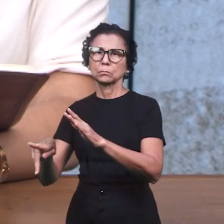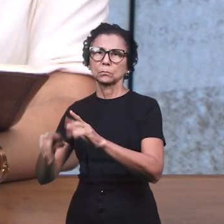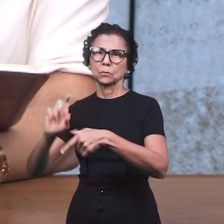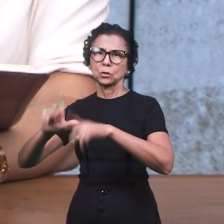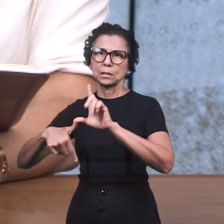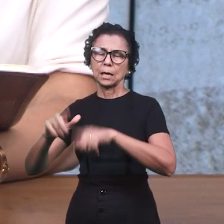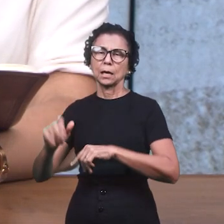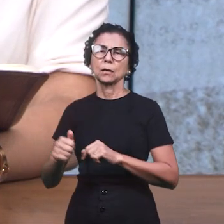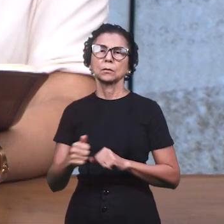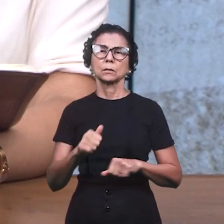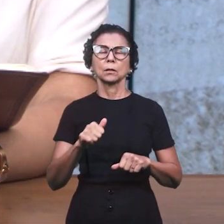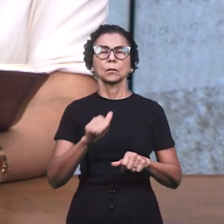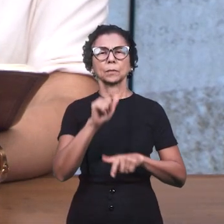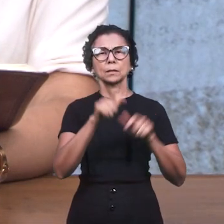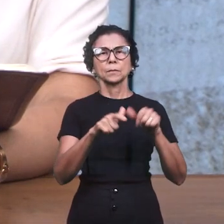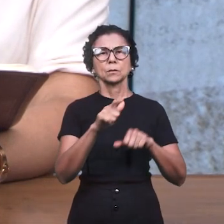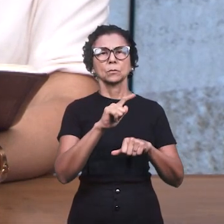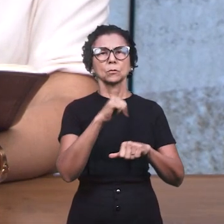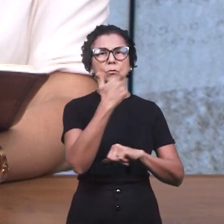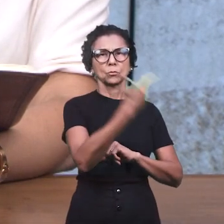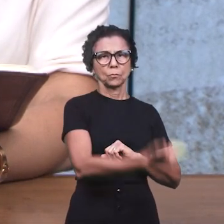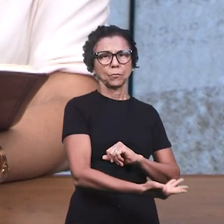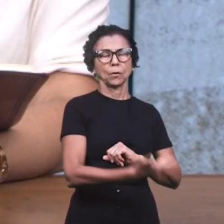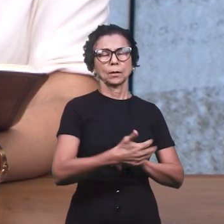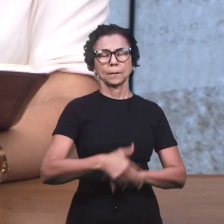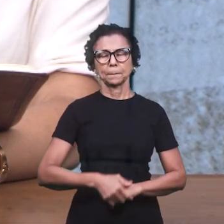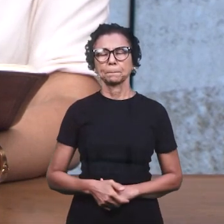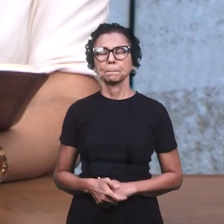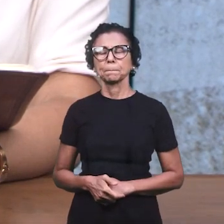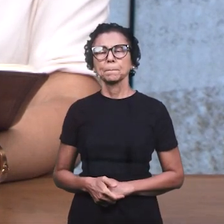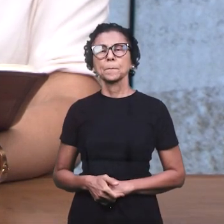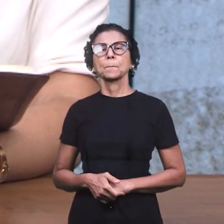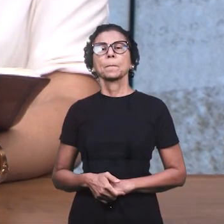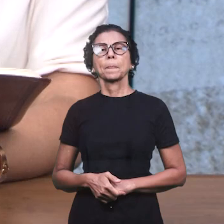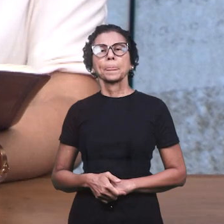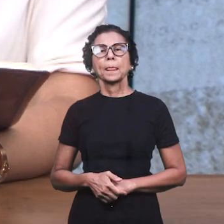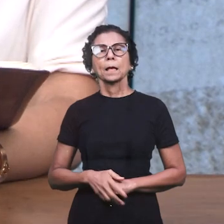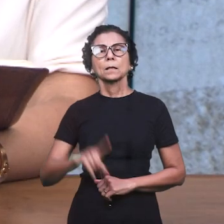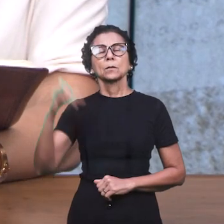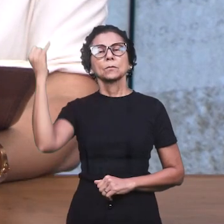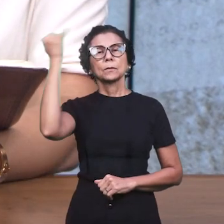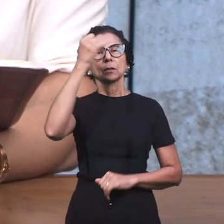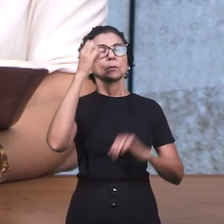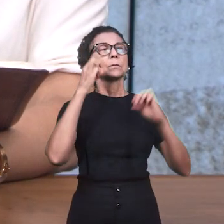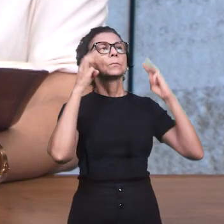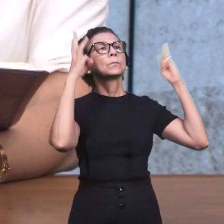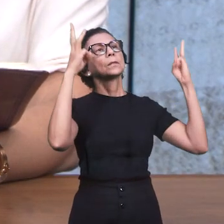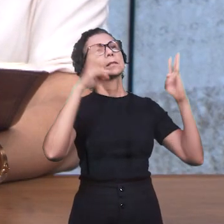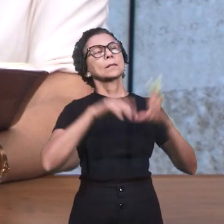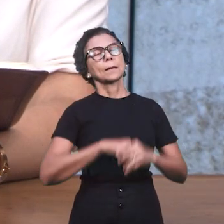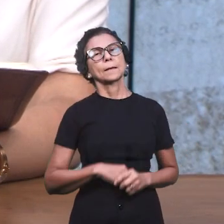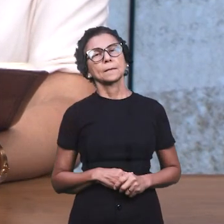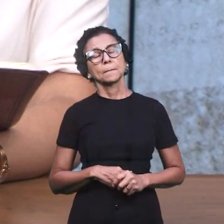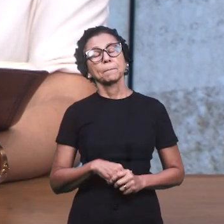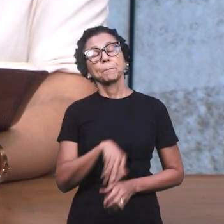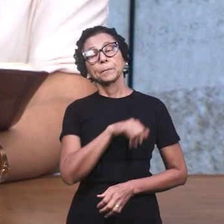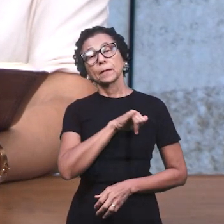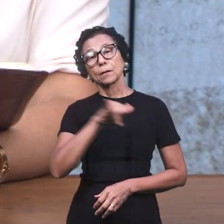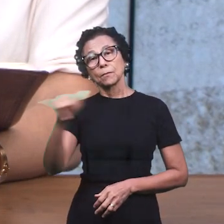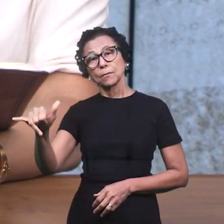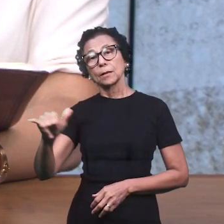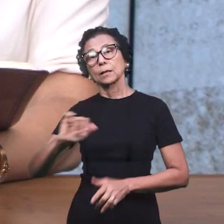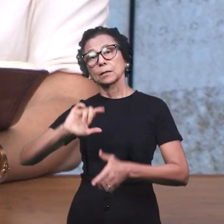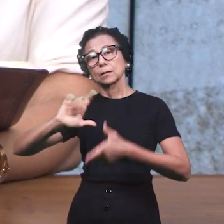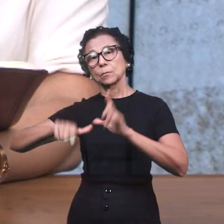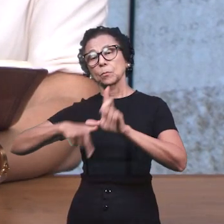estrangeiro que peregrina convosco. Falou mais o Senhor a Moisés, dizendo: Fala aos filhos de